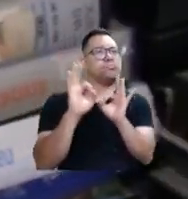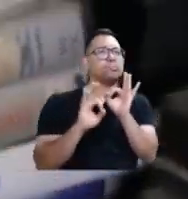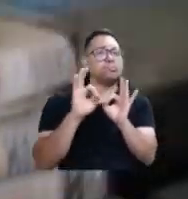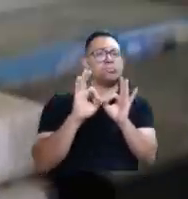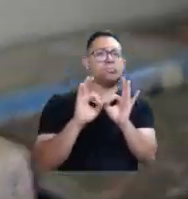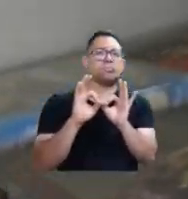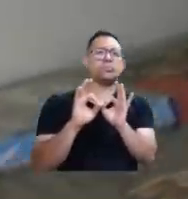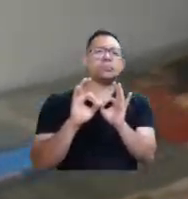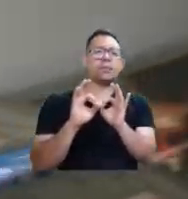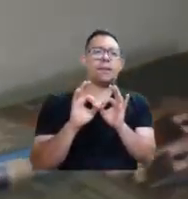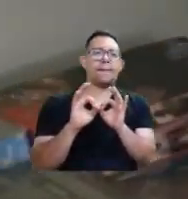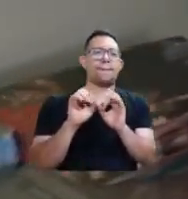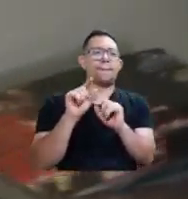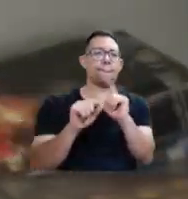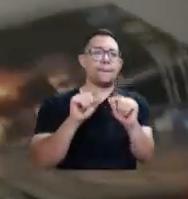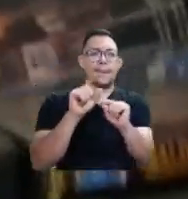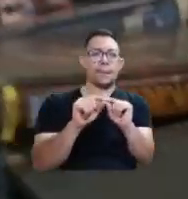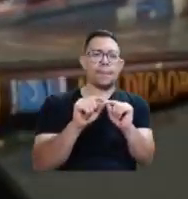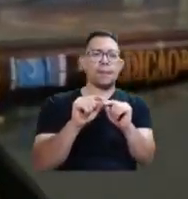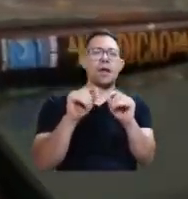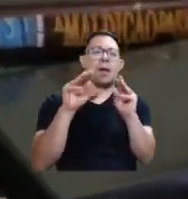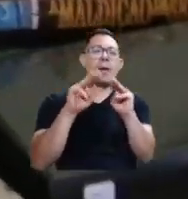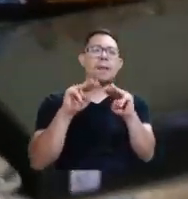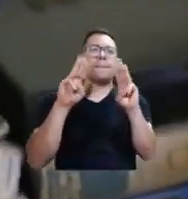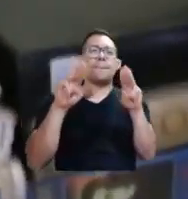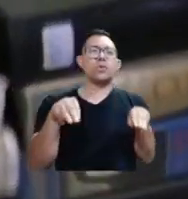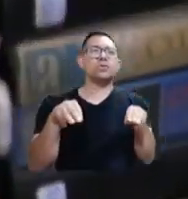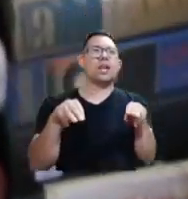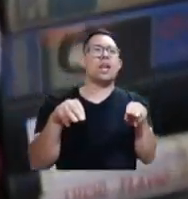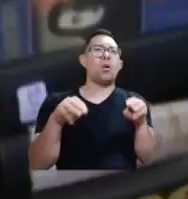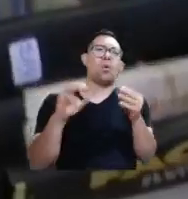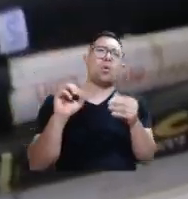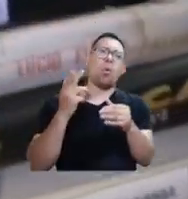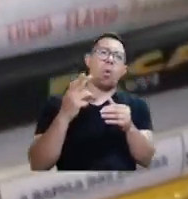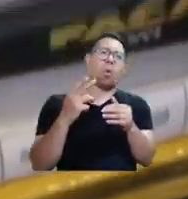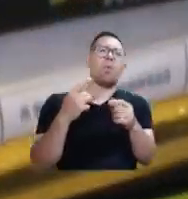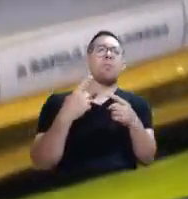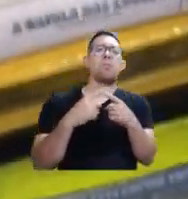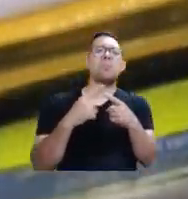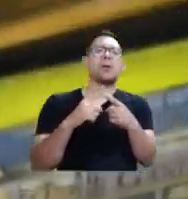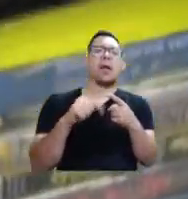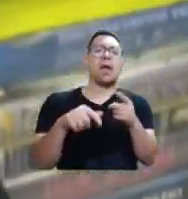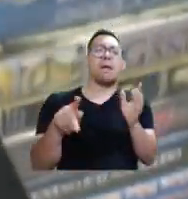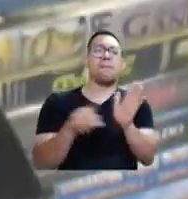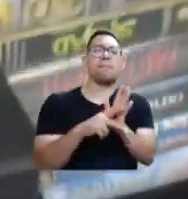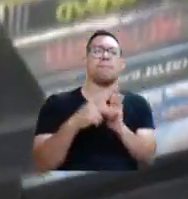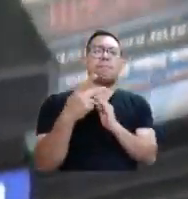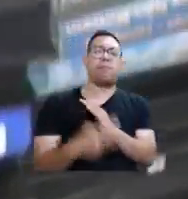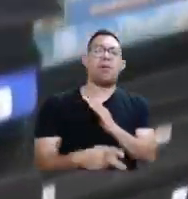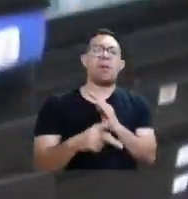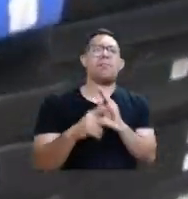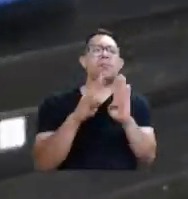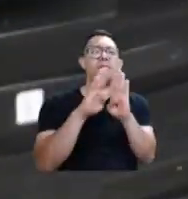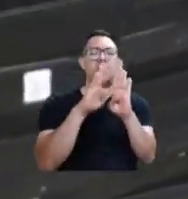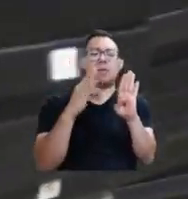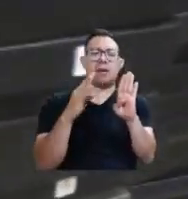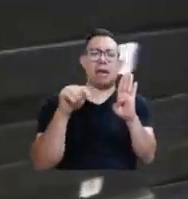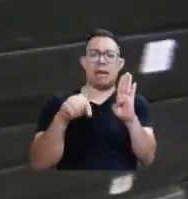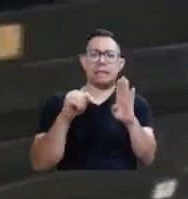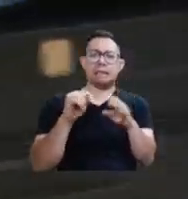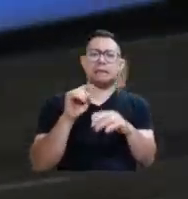né, sobre qual a pertinência, se não seria mais adequado ir para o museu, porque não iria, enfim, qual que é a pertinência de ter um acervo